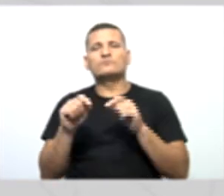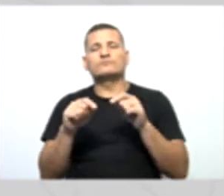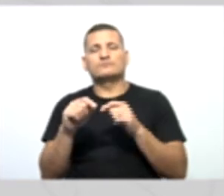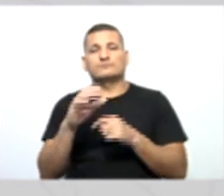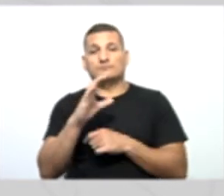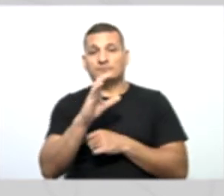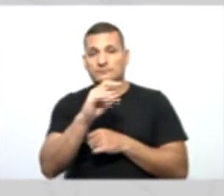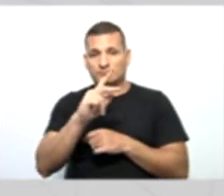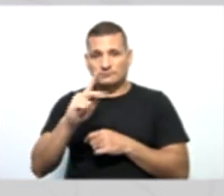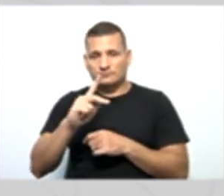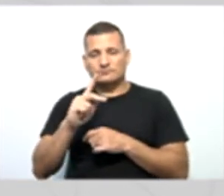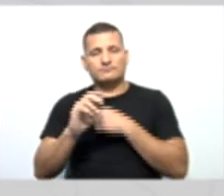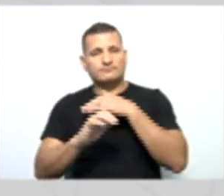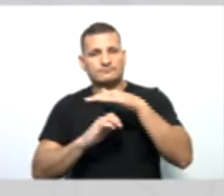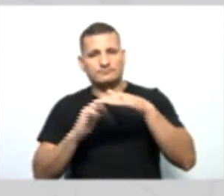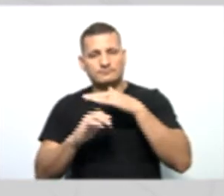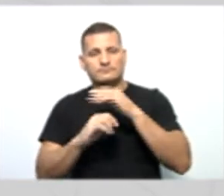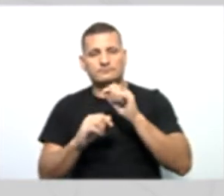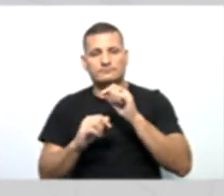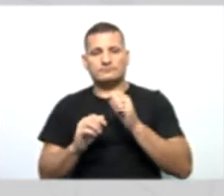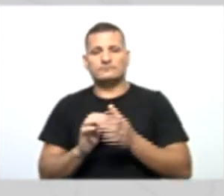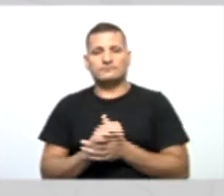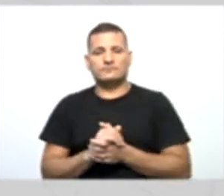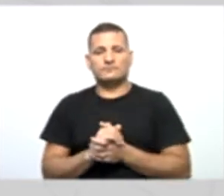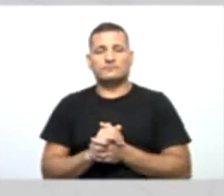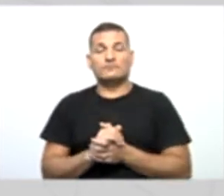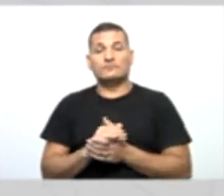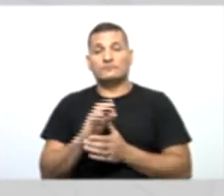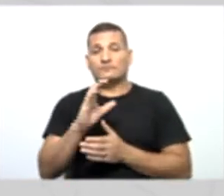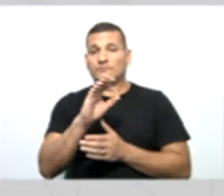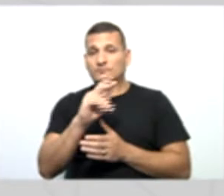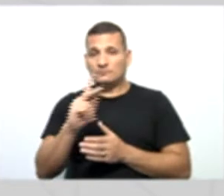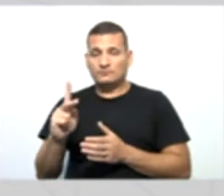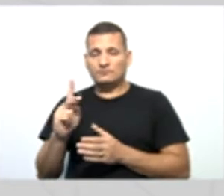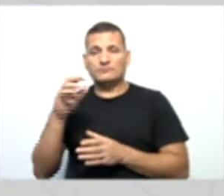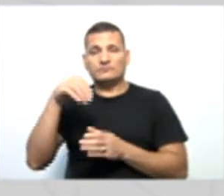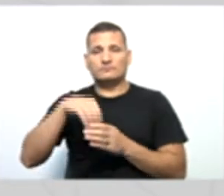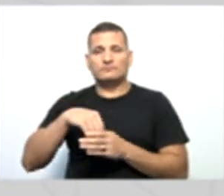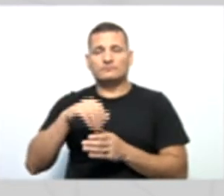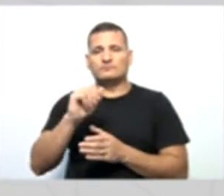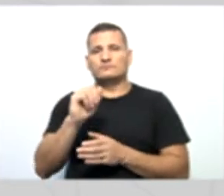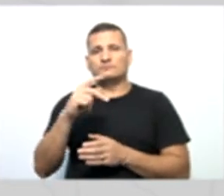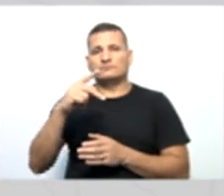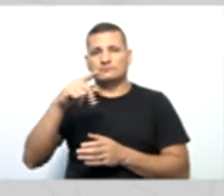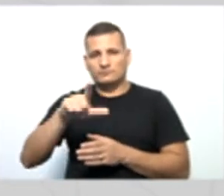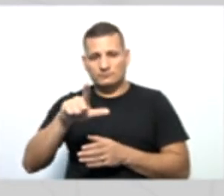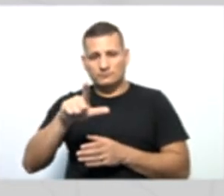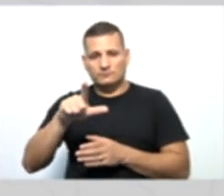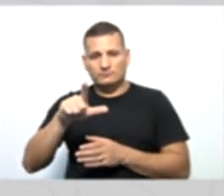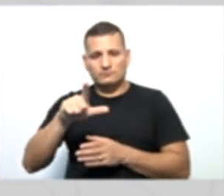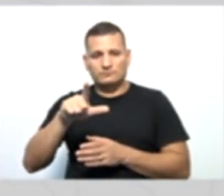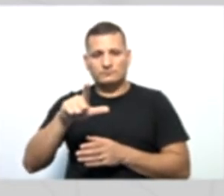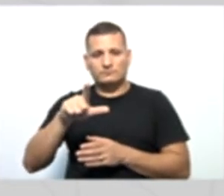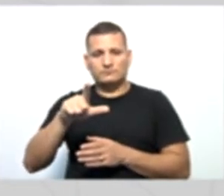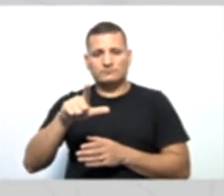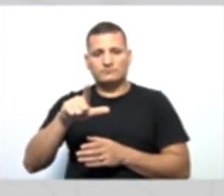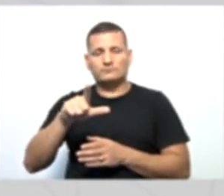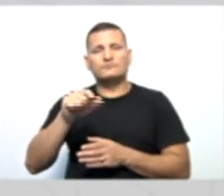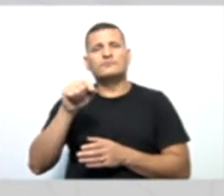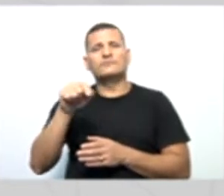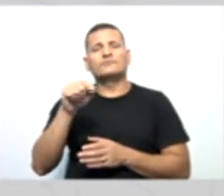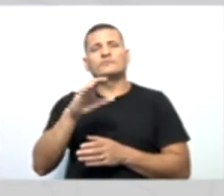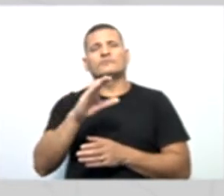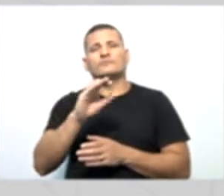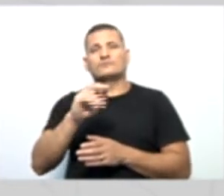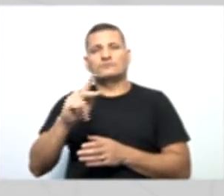cooperativas empreendedoras? Eu vejo aí, então, a cooperativa inserida no arranjo produtivo local, e aí o cooperativismo se apresenta